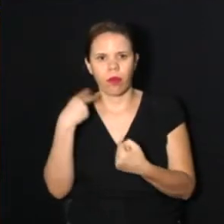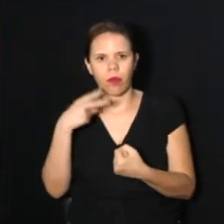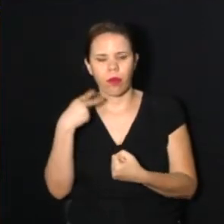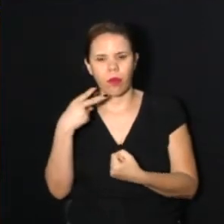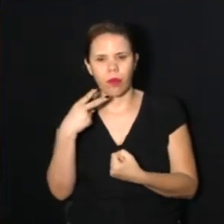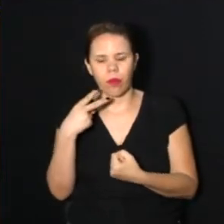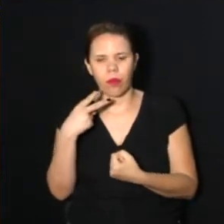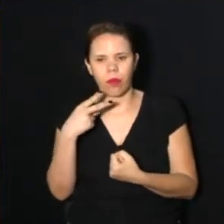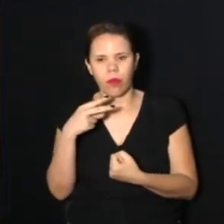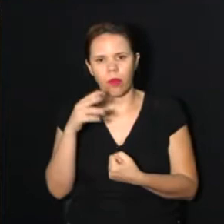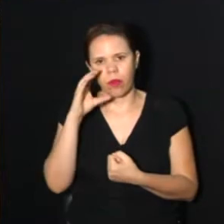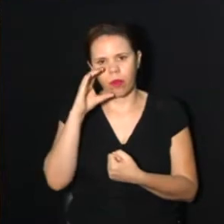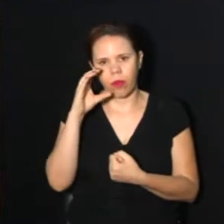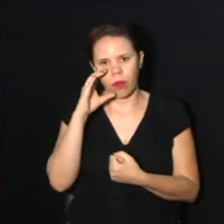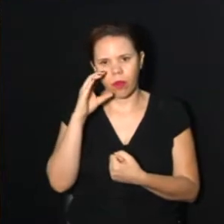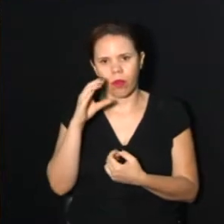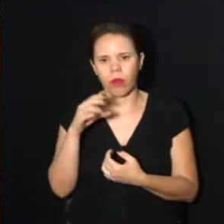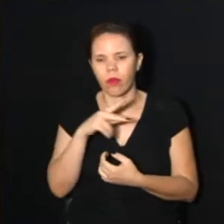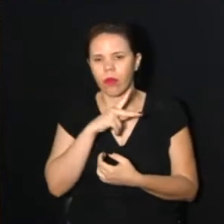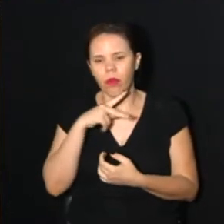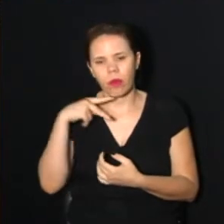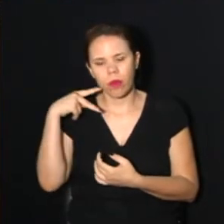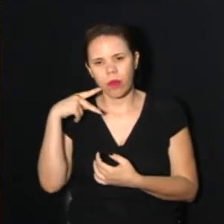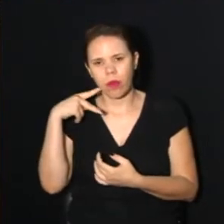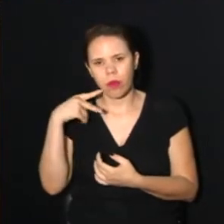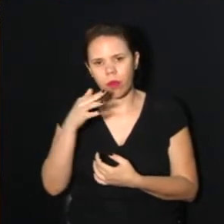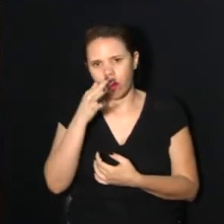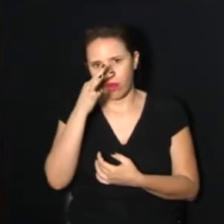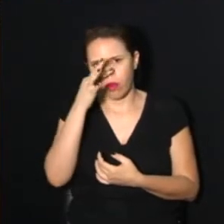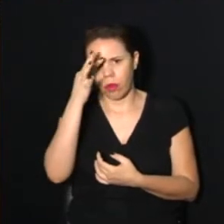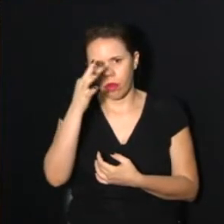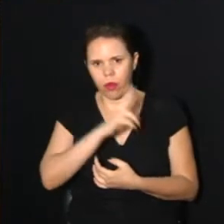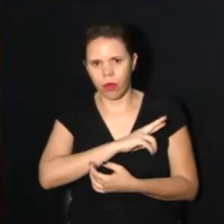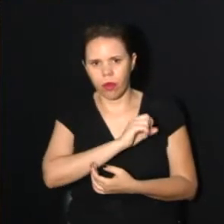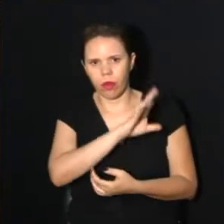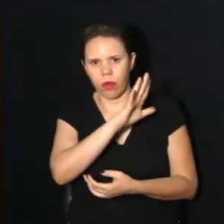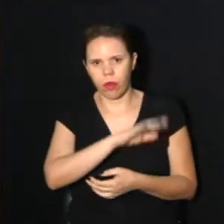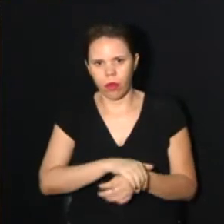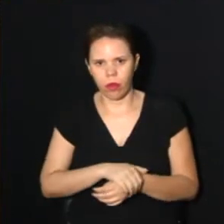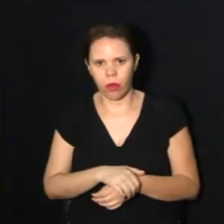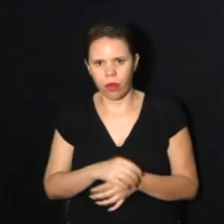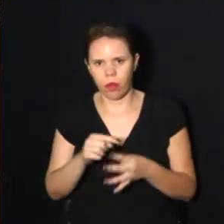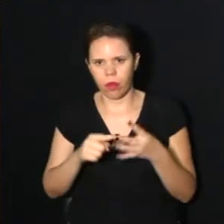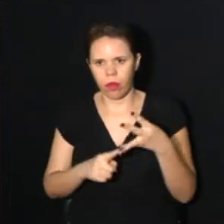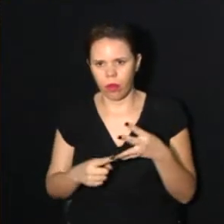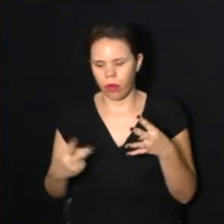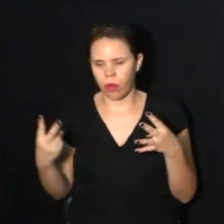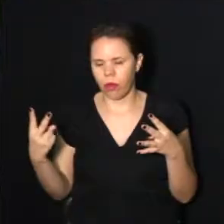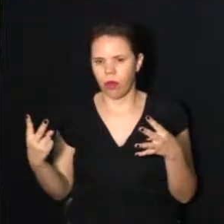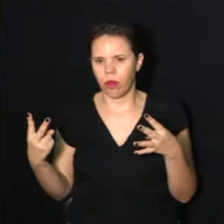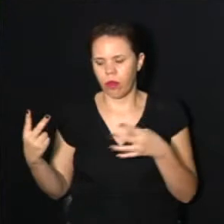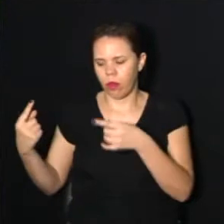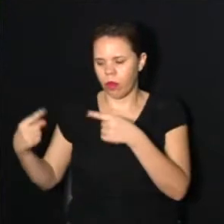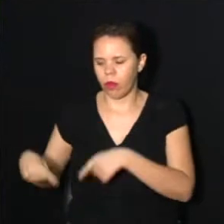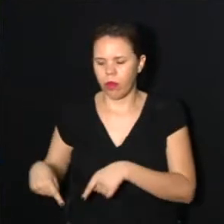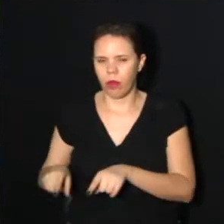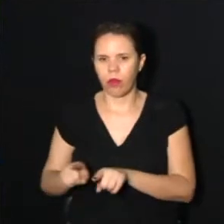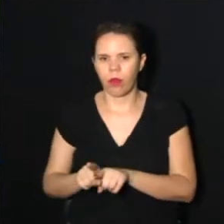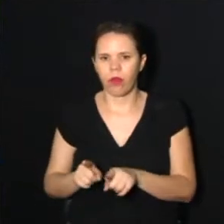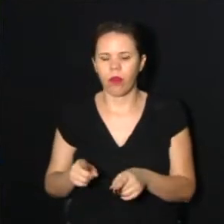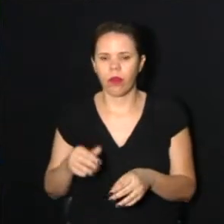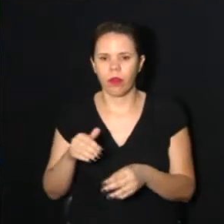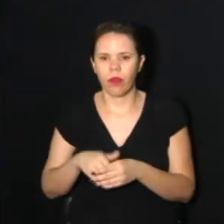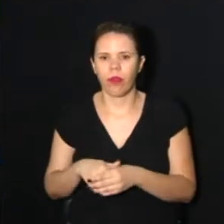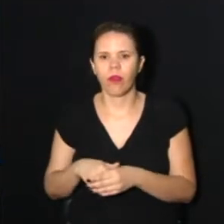vereadores Luiz Cirilo, Pirmínio Monteiro, Antônio Flores e Rubens Gás. Com 2 votos contrários, vereador